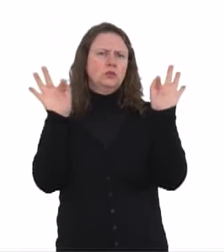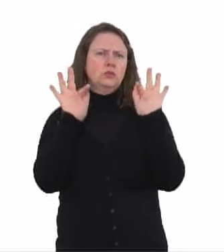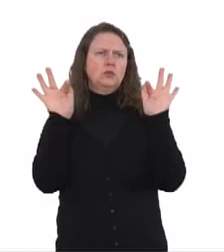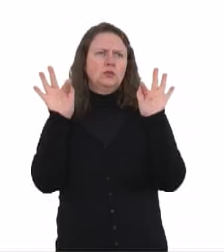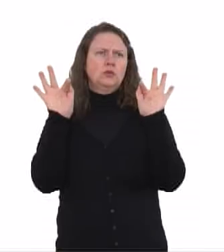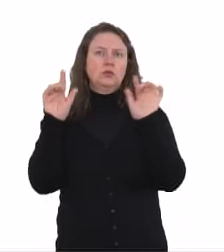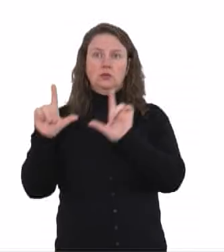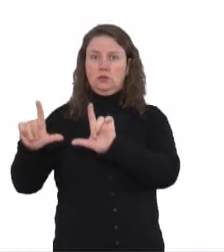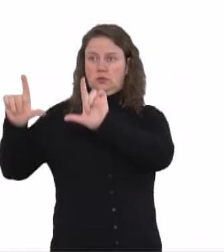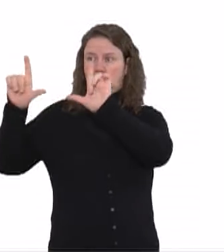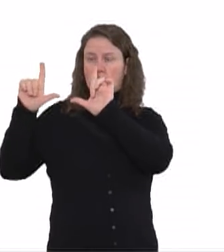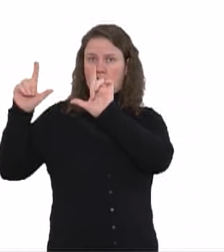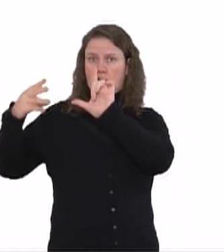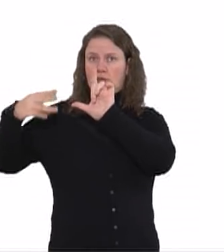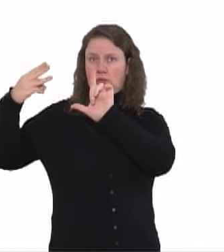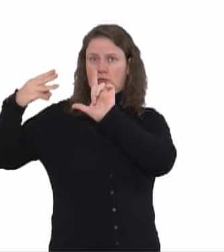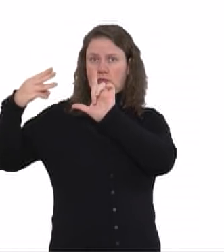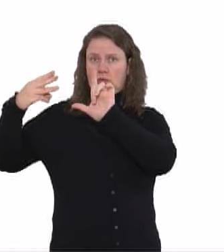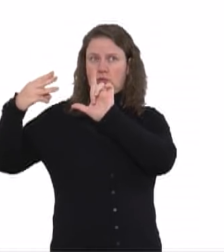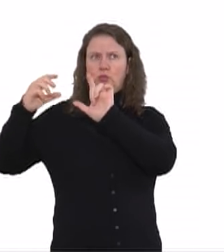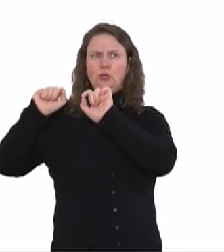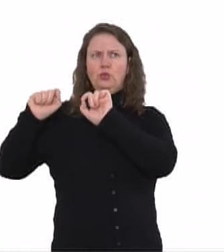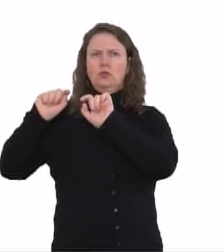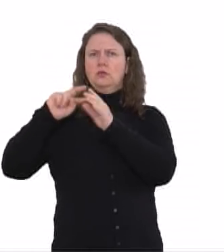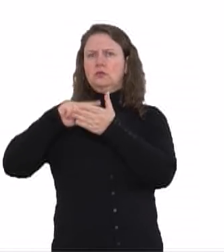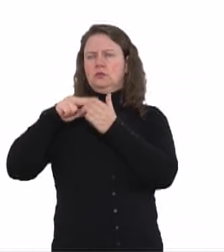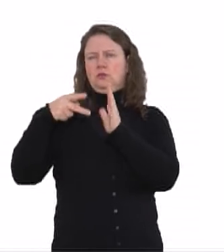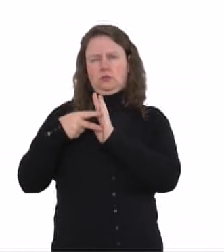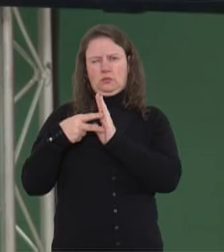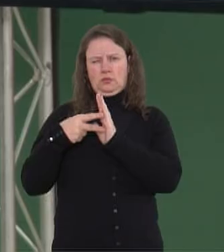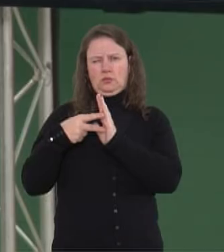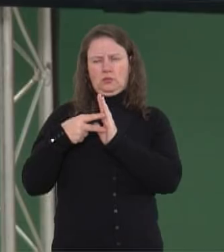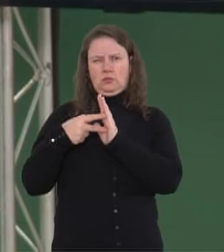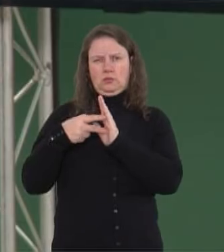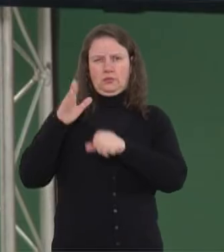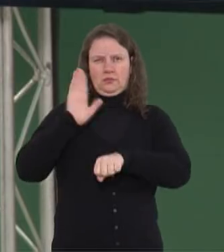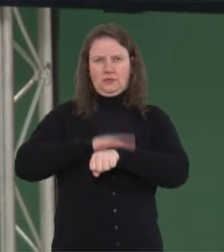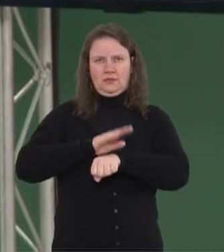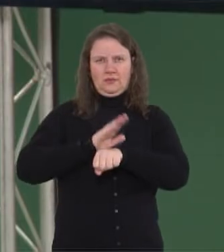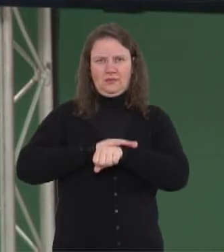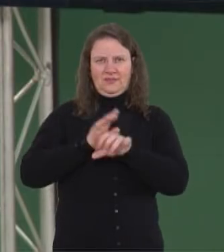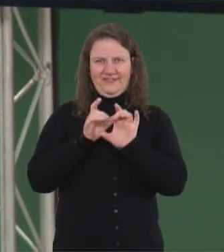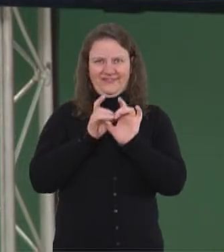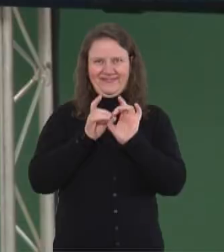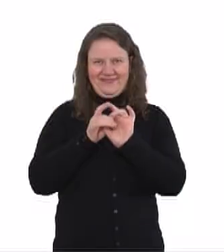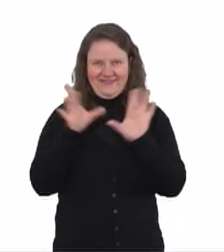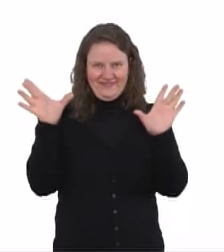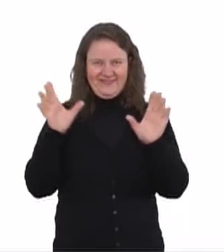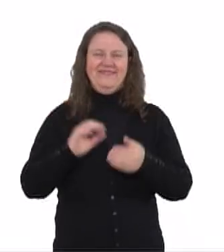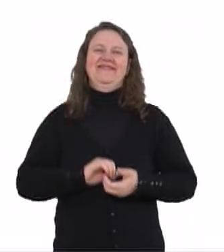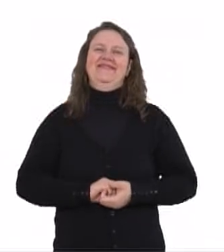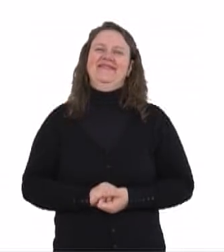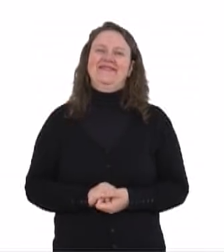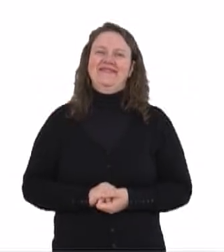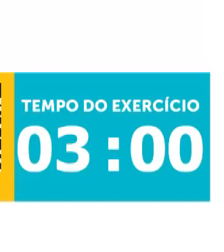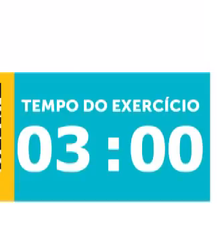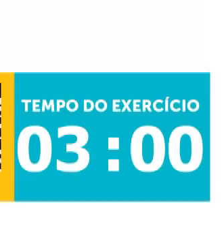charge? Time to face another Monday. Mais um tempinho aí para vocês.